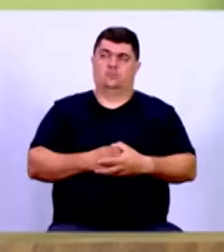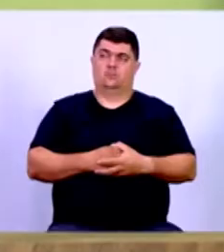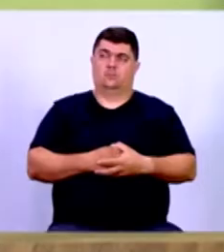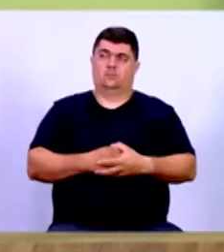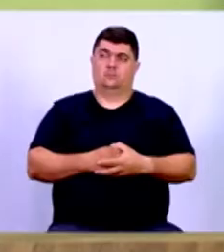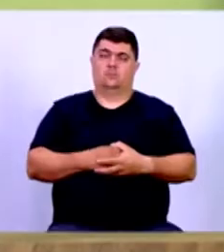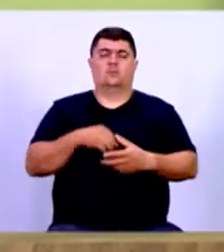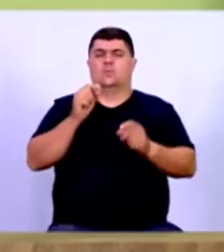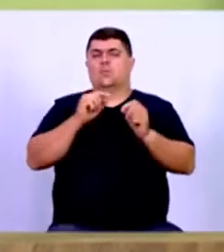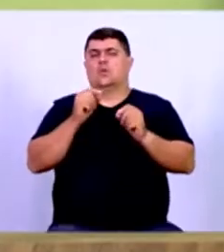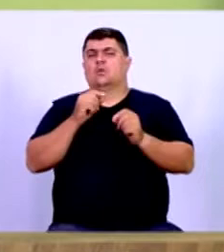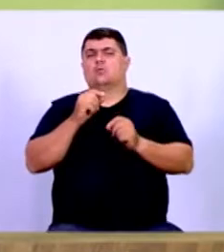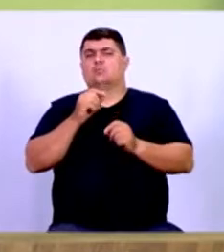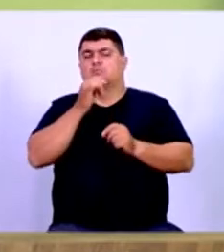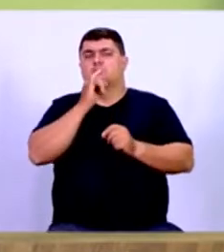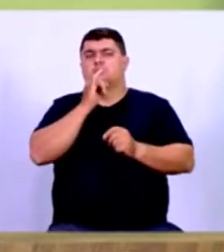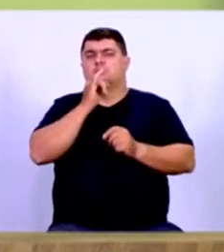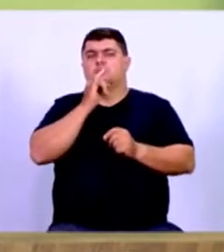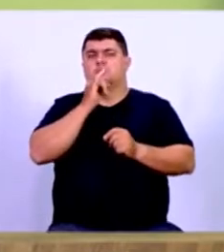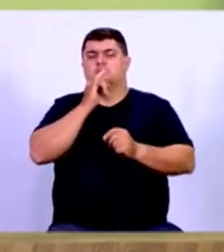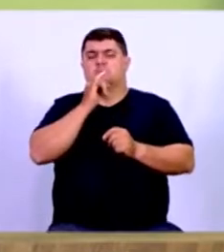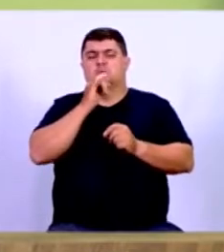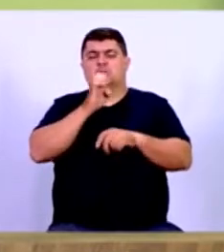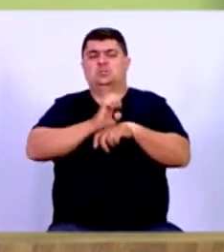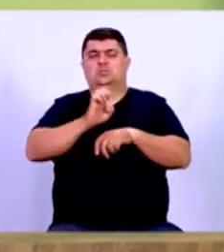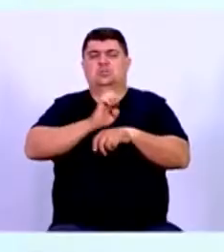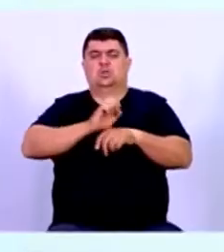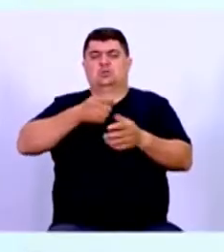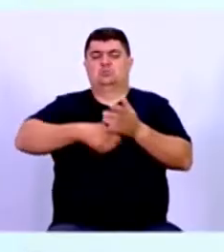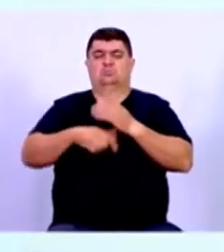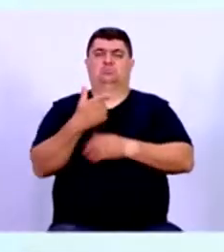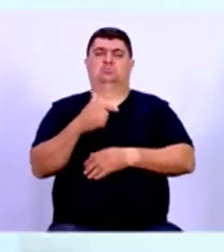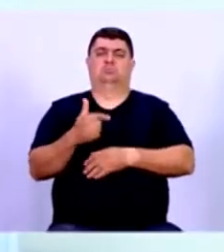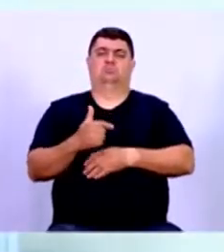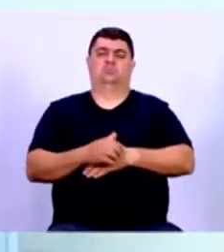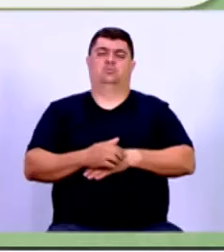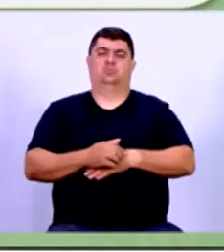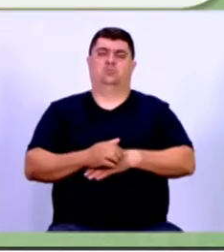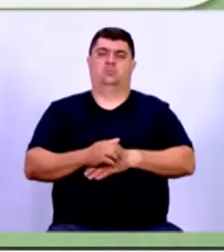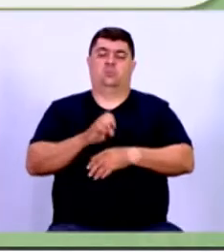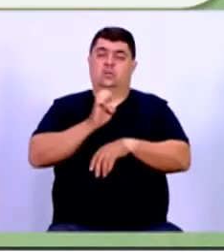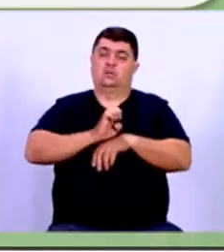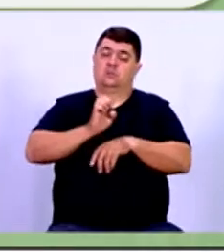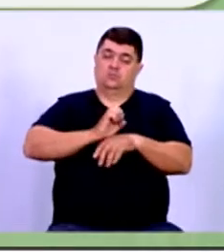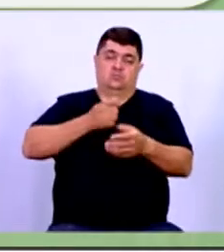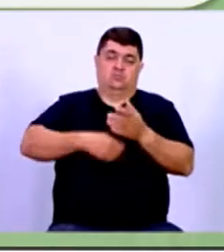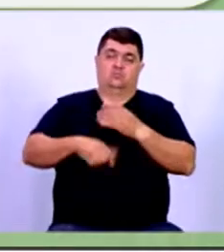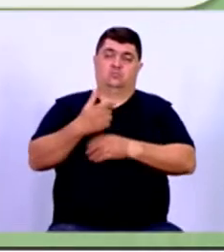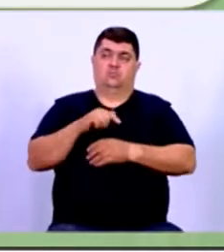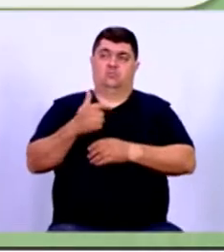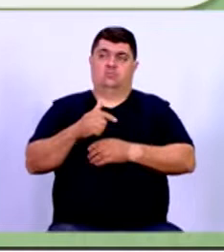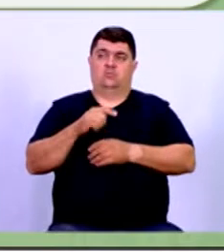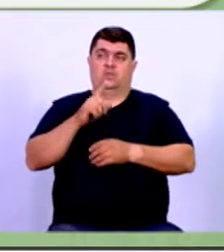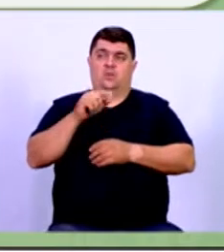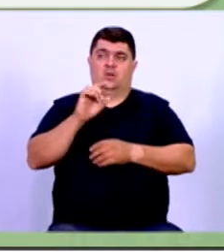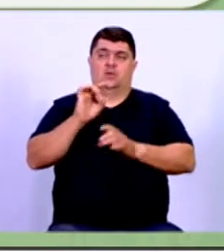o que seria, então, o estágio não obrigatório? Portanto, estágio não obrigatório é quando ele se caracteriza como